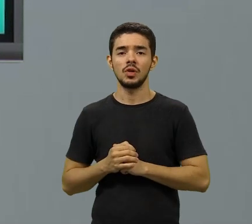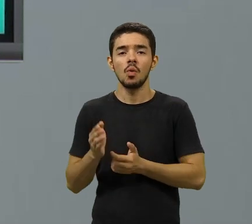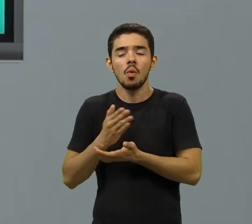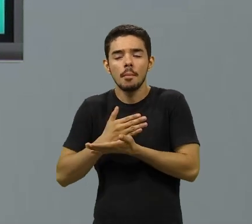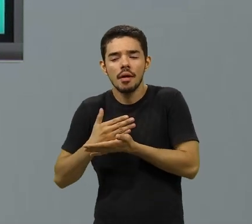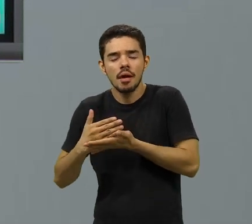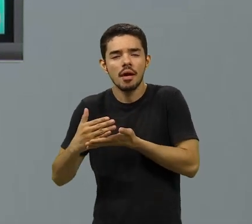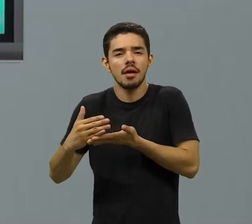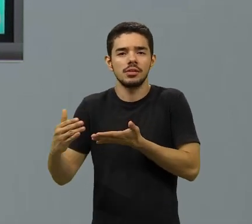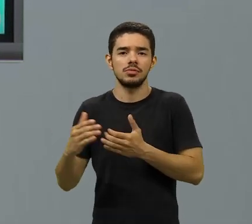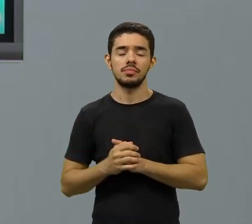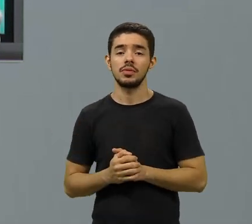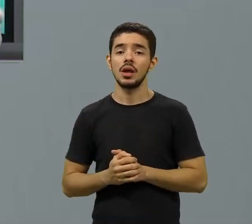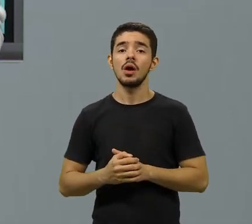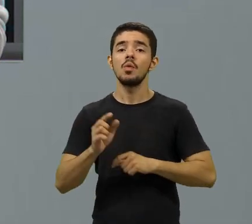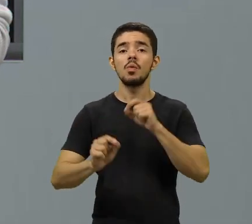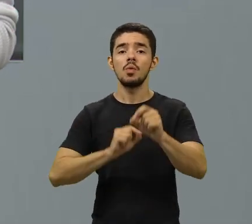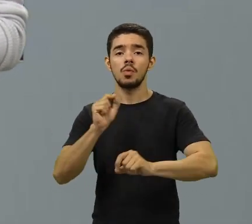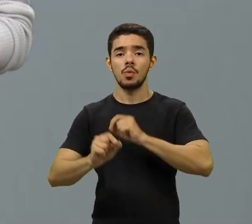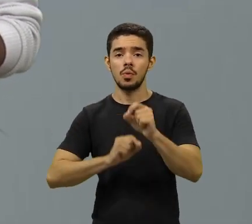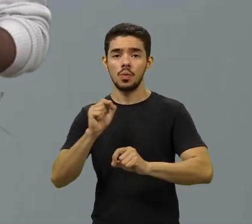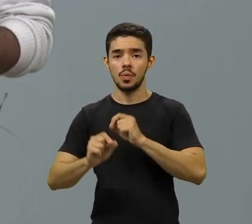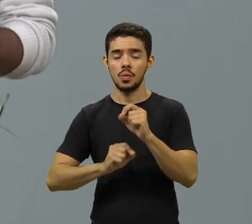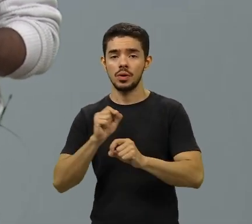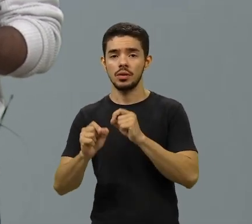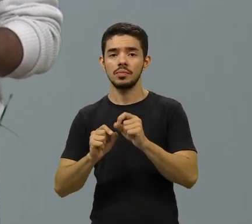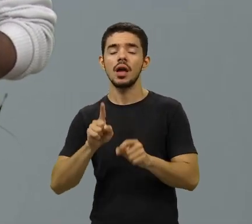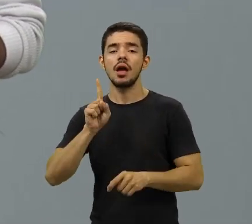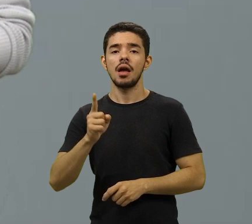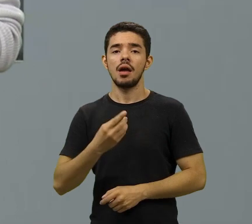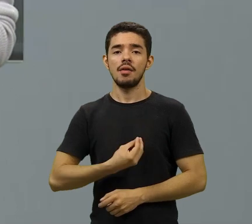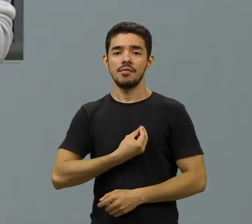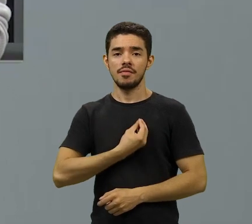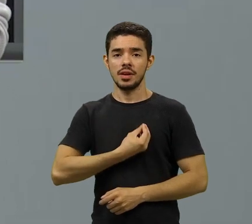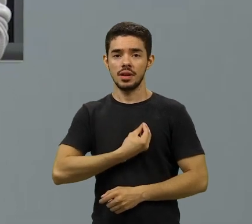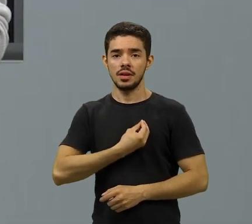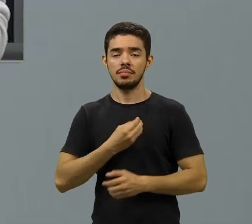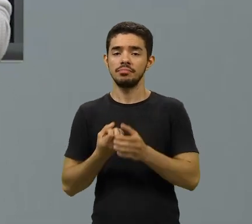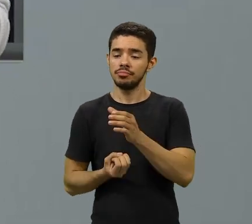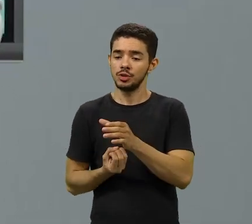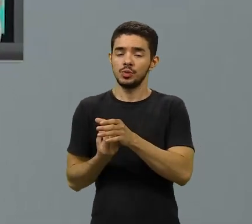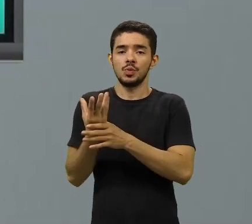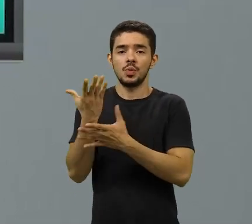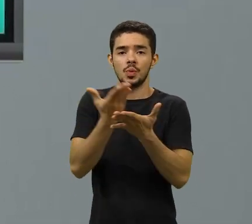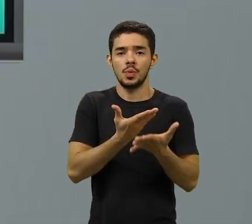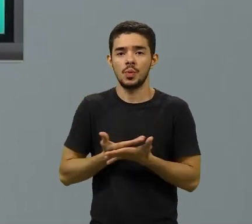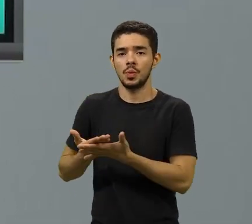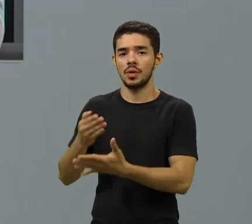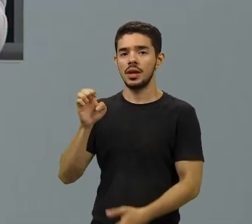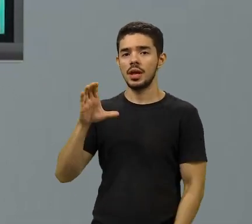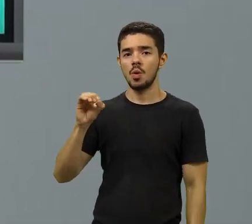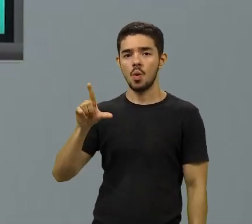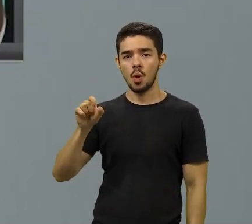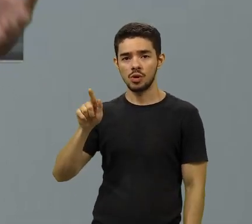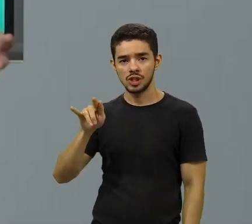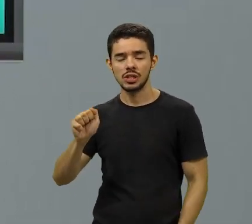seres. Nós falaremos sobre ecologia e os níveis de organização da vida, dos seres vivos,